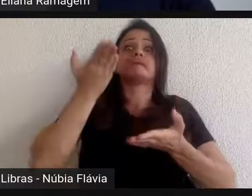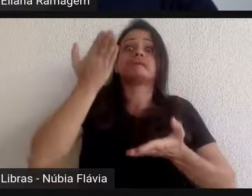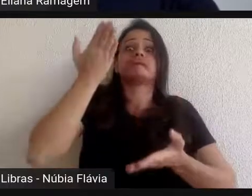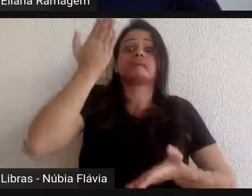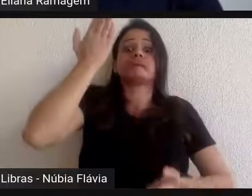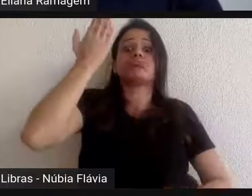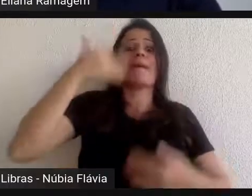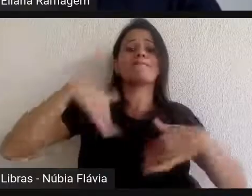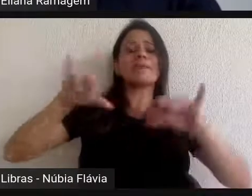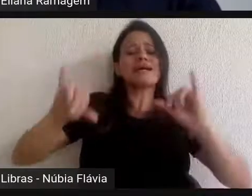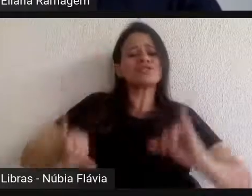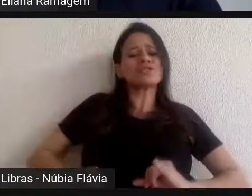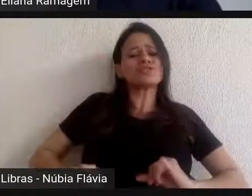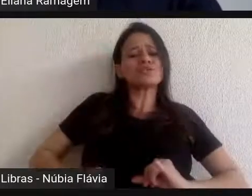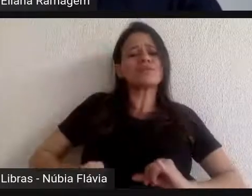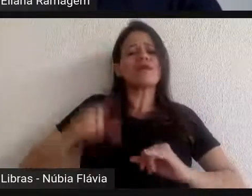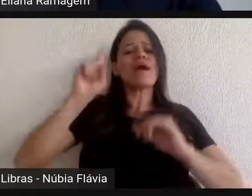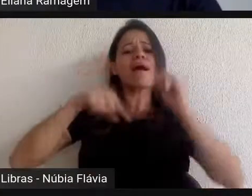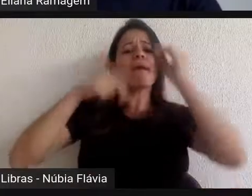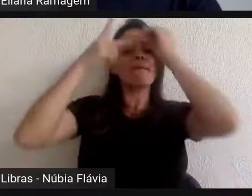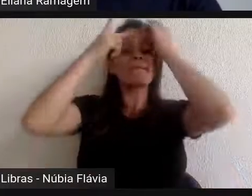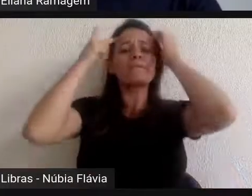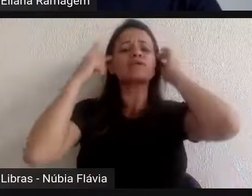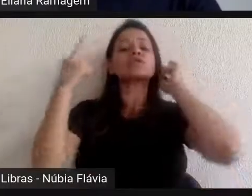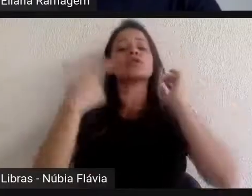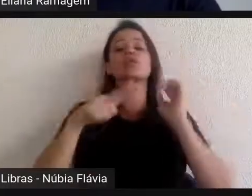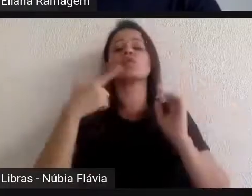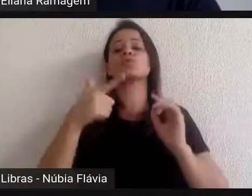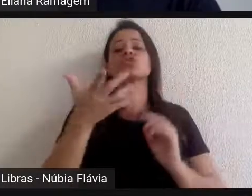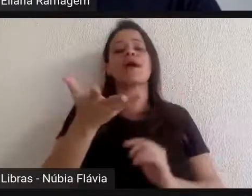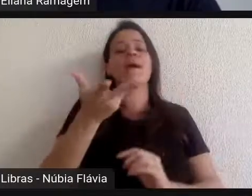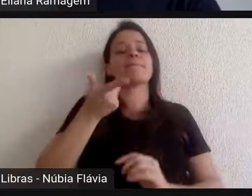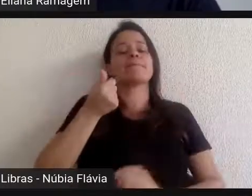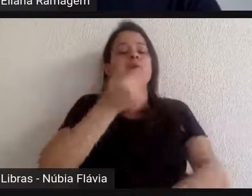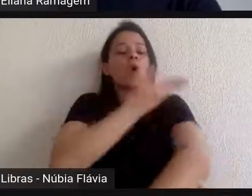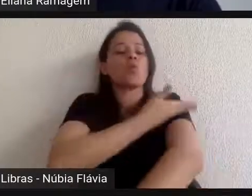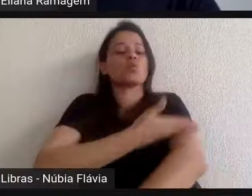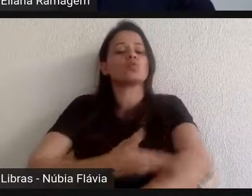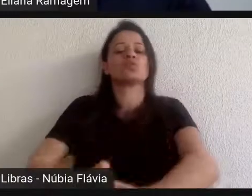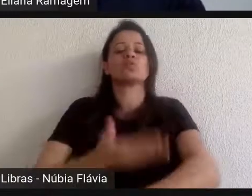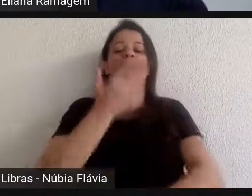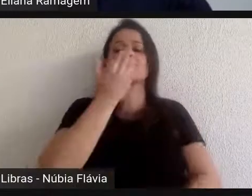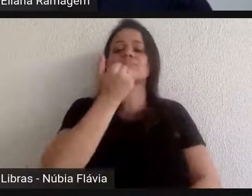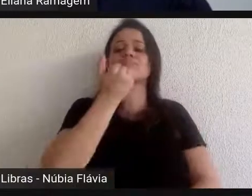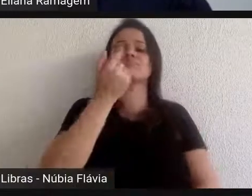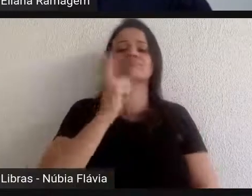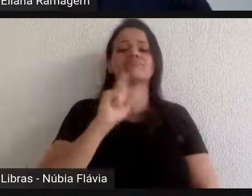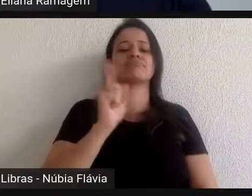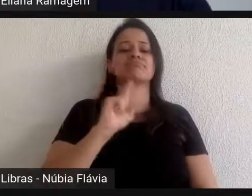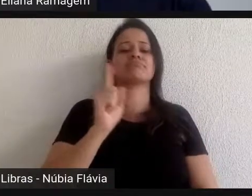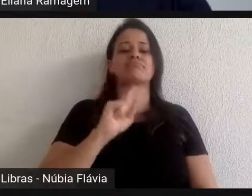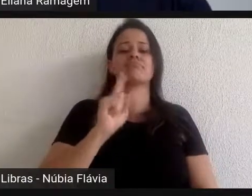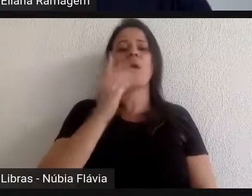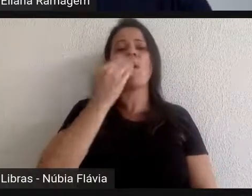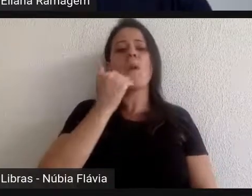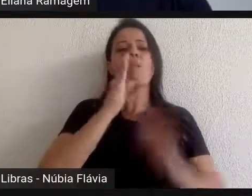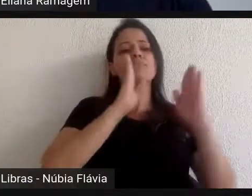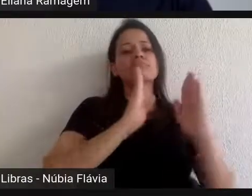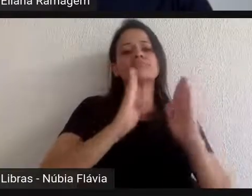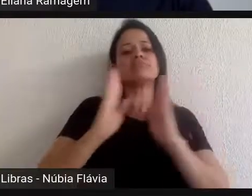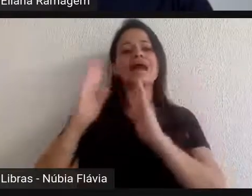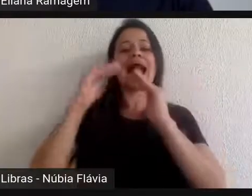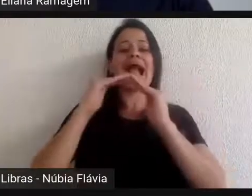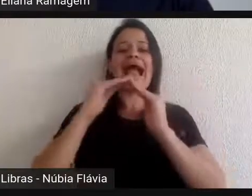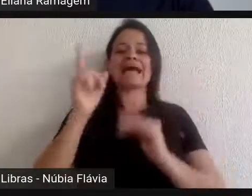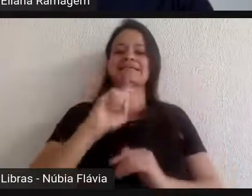foram aquelas que não tinham habilidades culinárias, né, e aquelas que não tinham o hábito de fazer as refeições em casa, né,